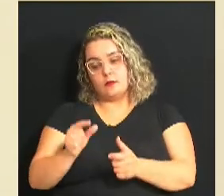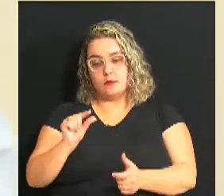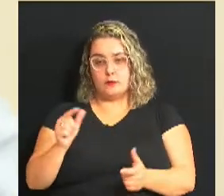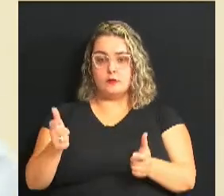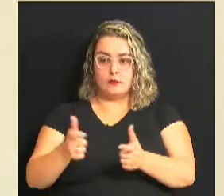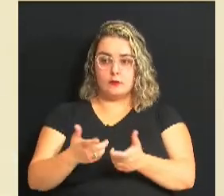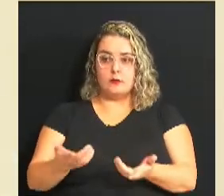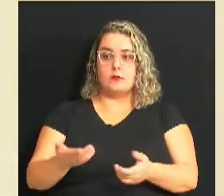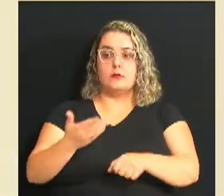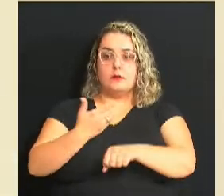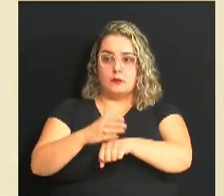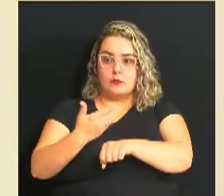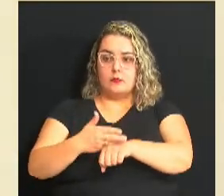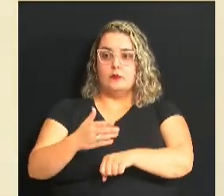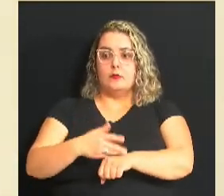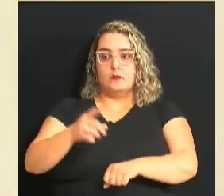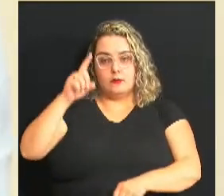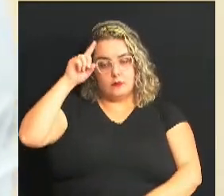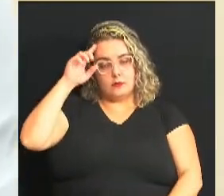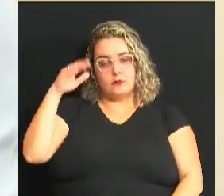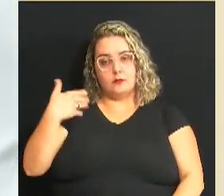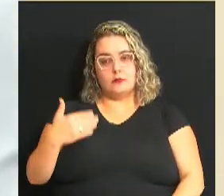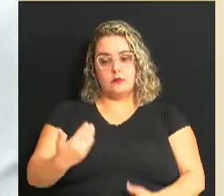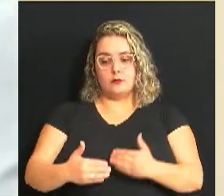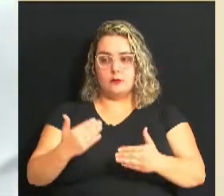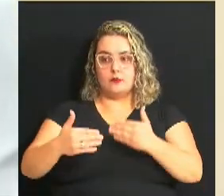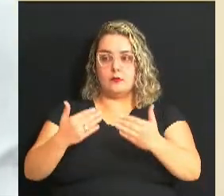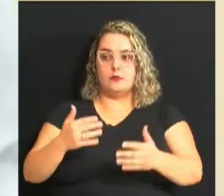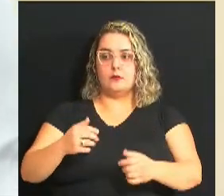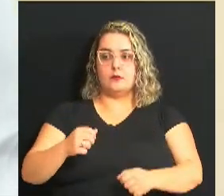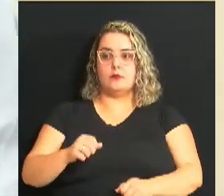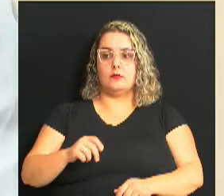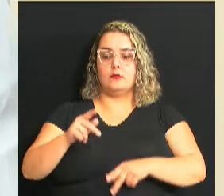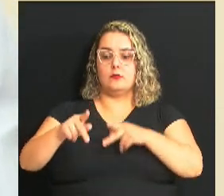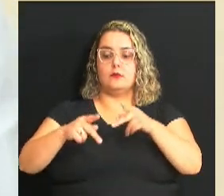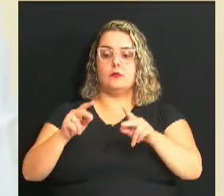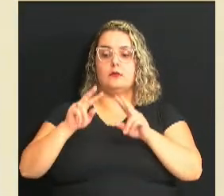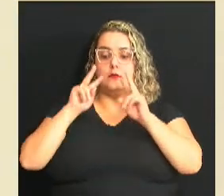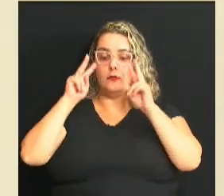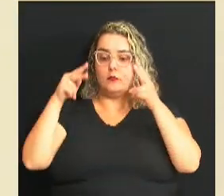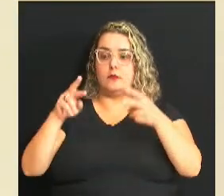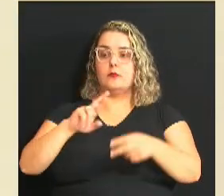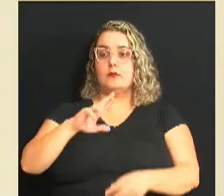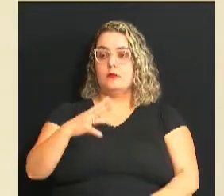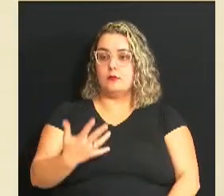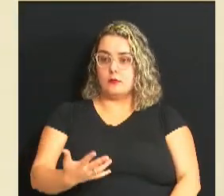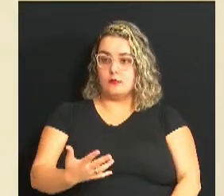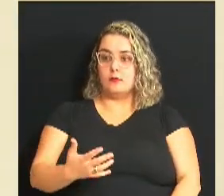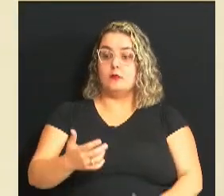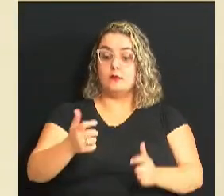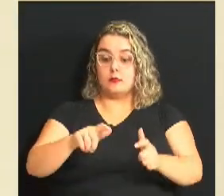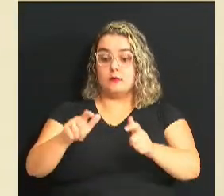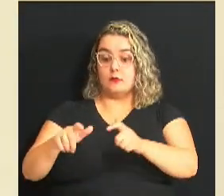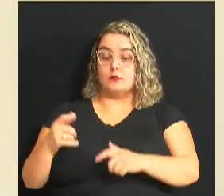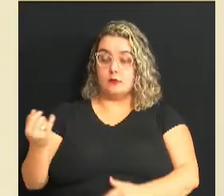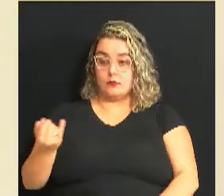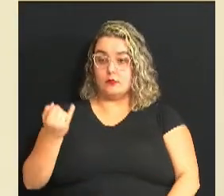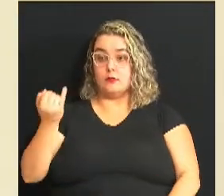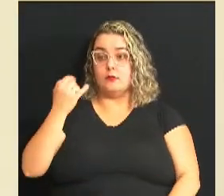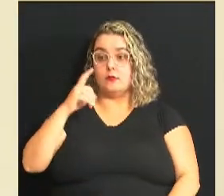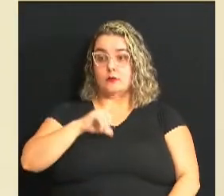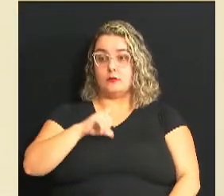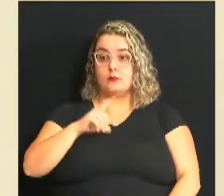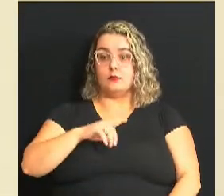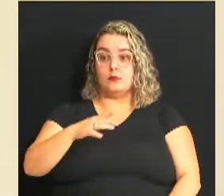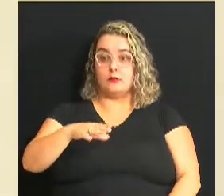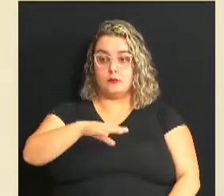dias produzindo aquilo que depois o público vê só o resultado. Mas são espaços fundamentais que a gente tem na cidade, né?